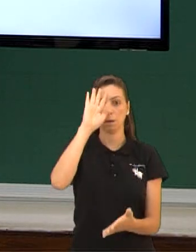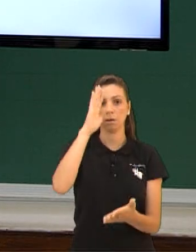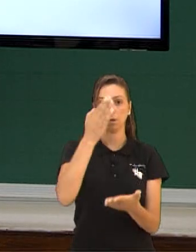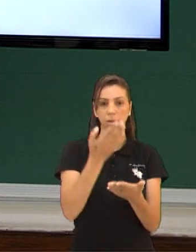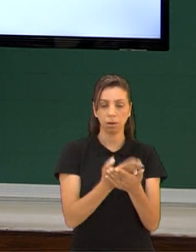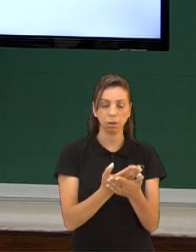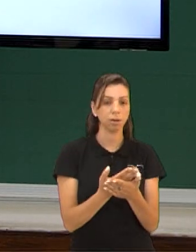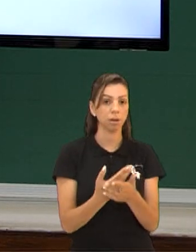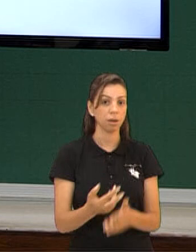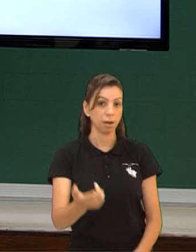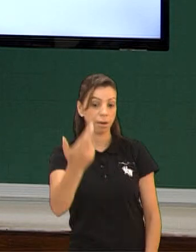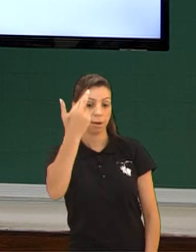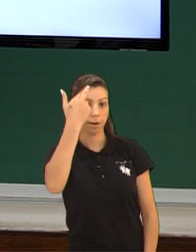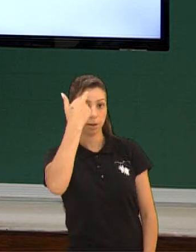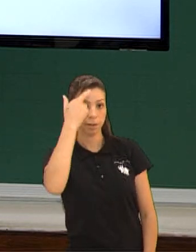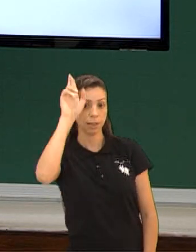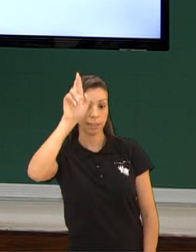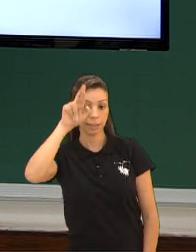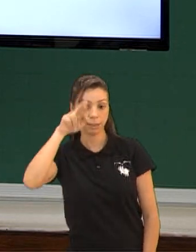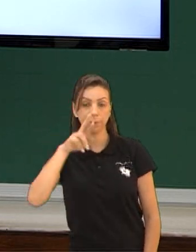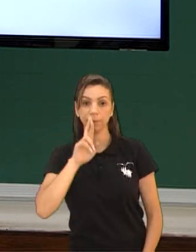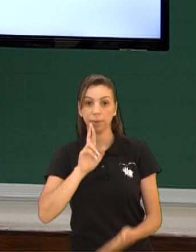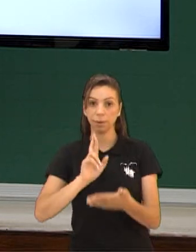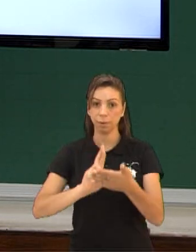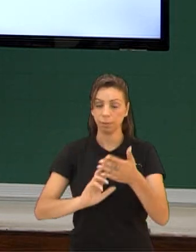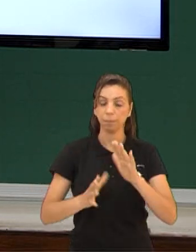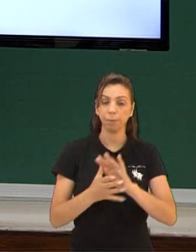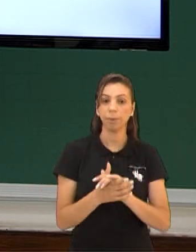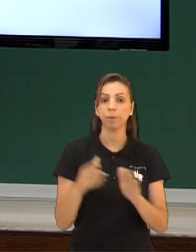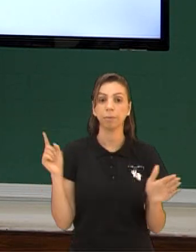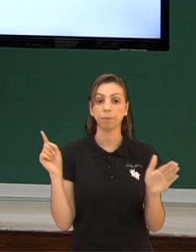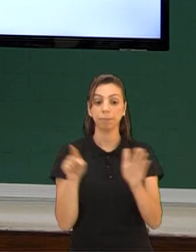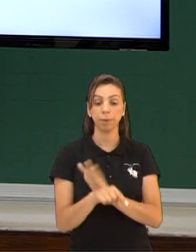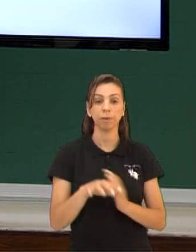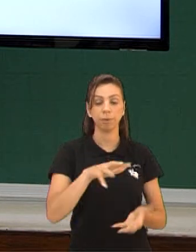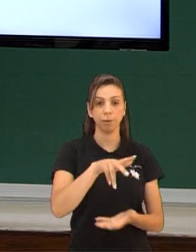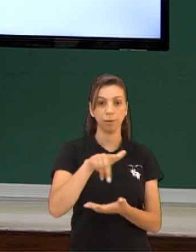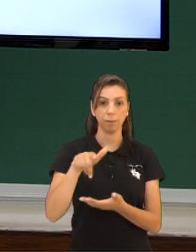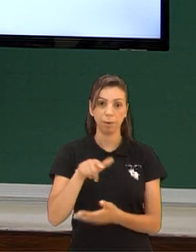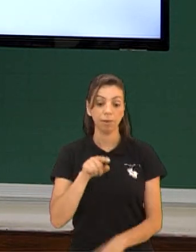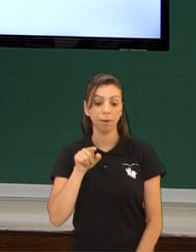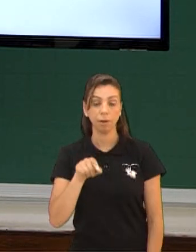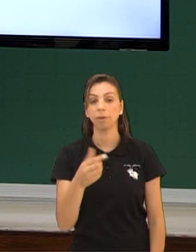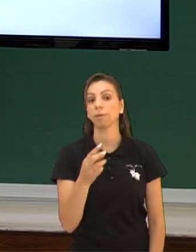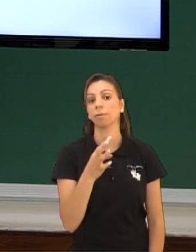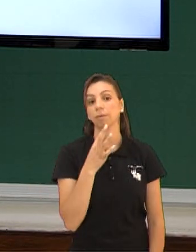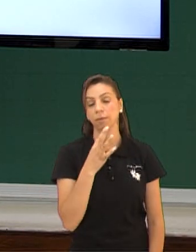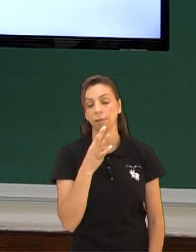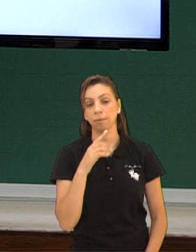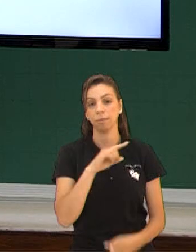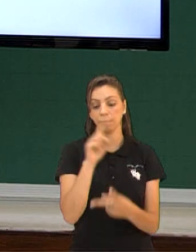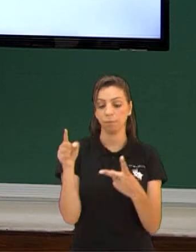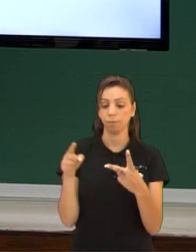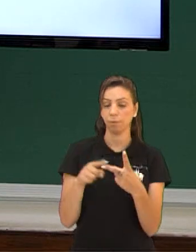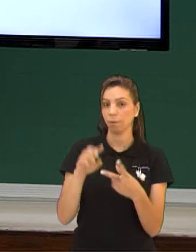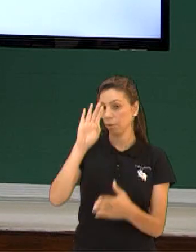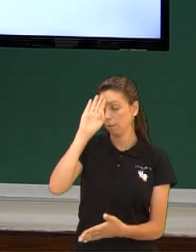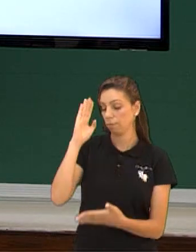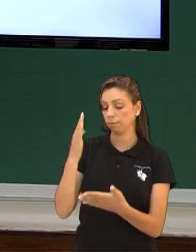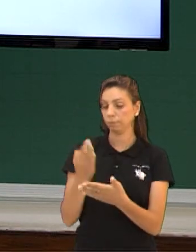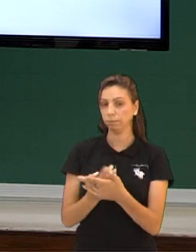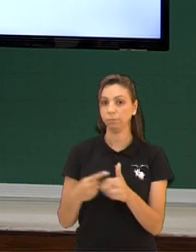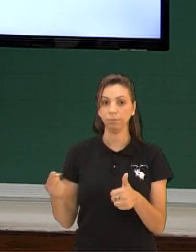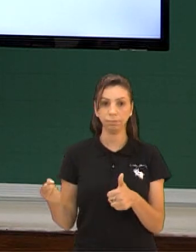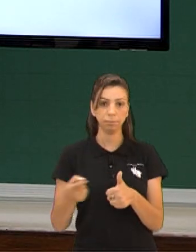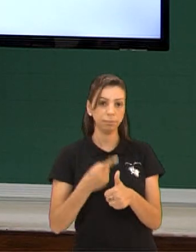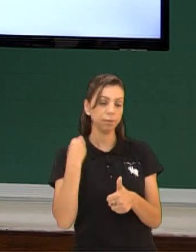a razão é que responde às questões da humanidade, é ela quem conhece. Enquanto que os empiristas acreditavam que primeiro